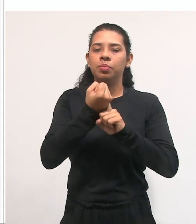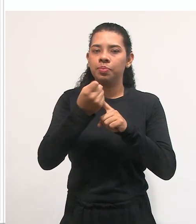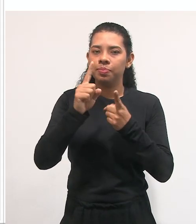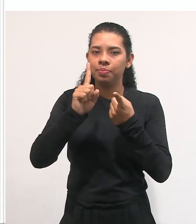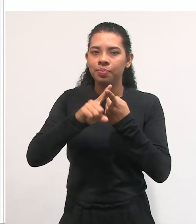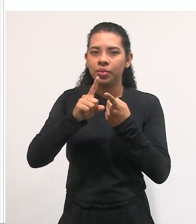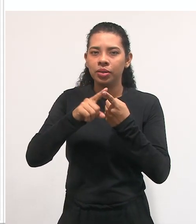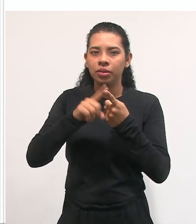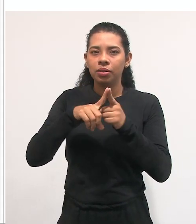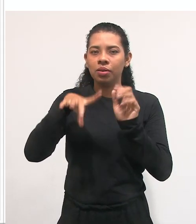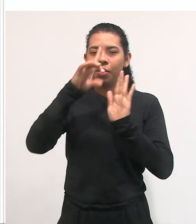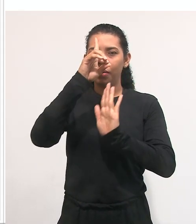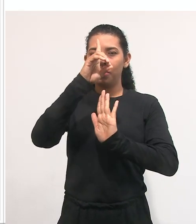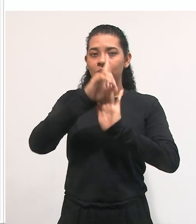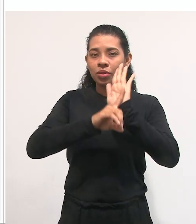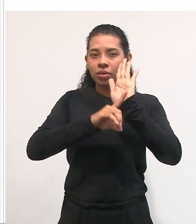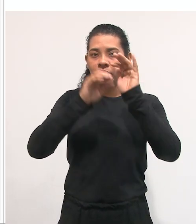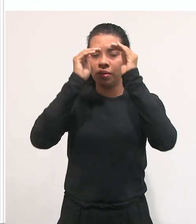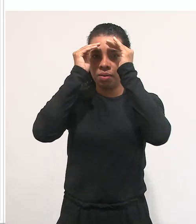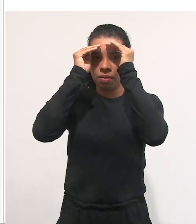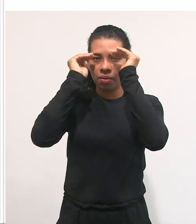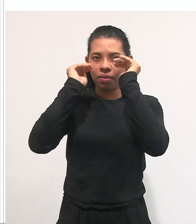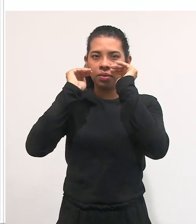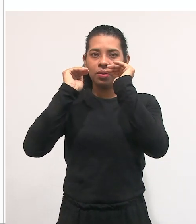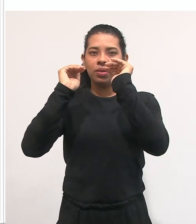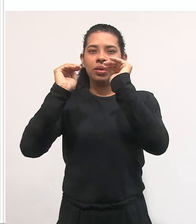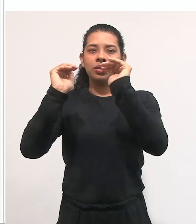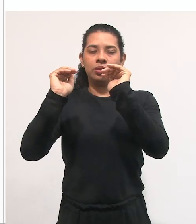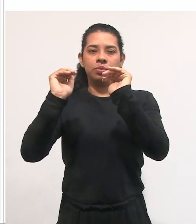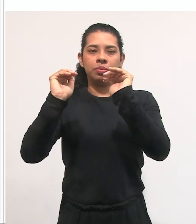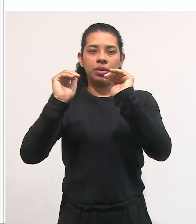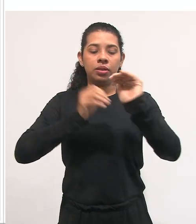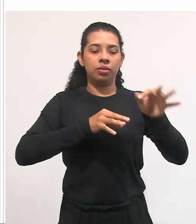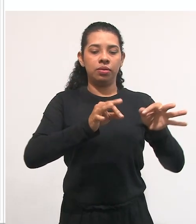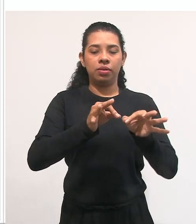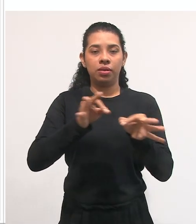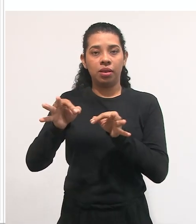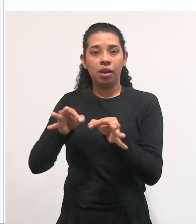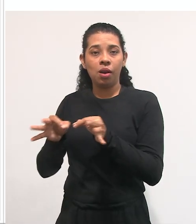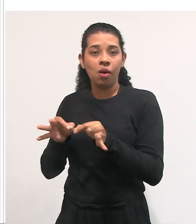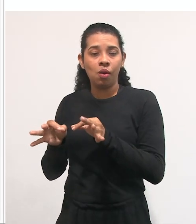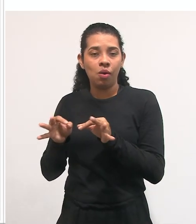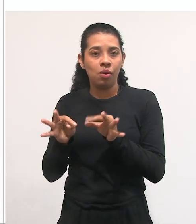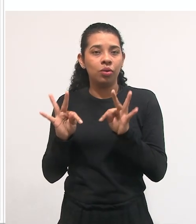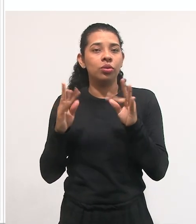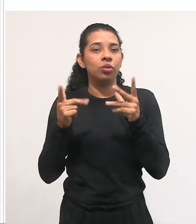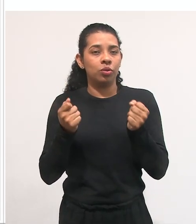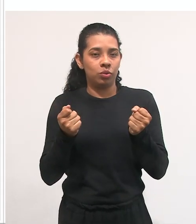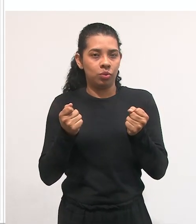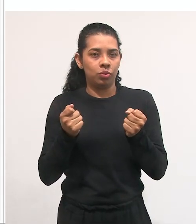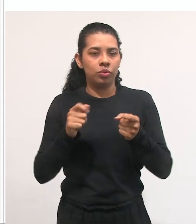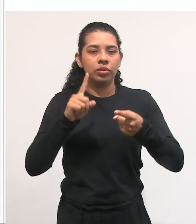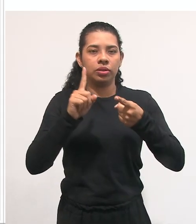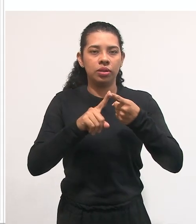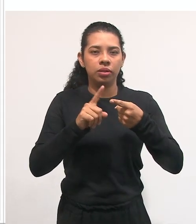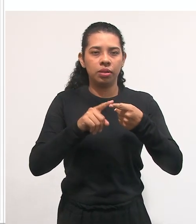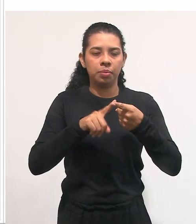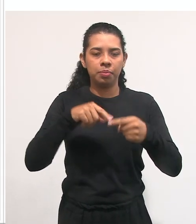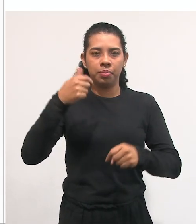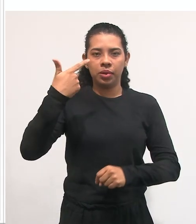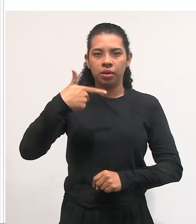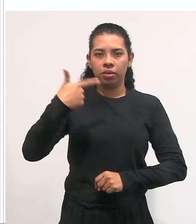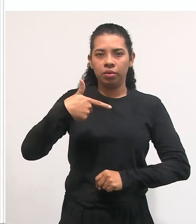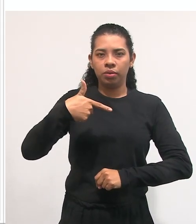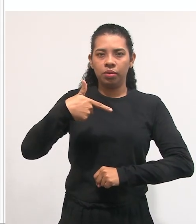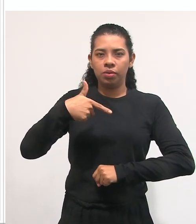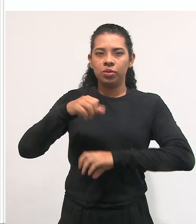direitos e deveres do cidadão, do respeito ao bem comum e à ordem democrática. Inciso 2, consideração das